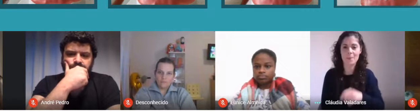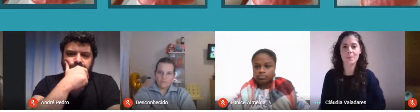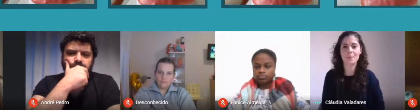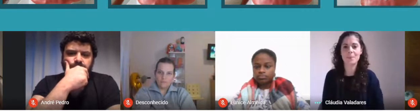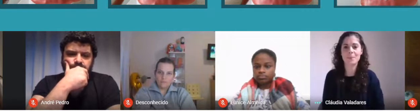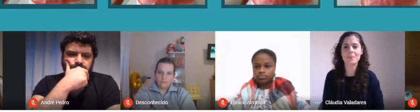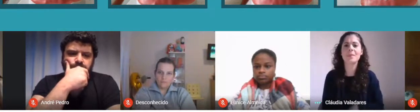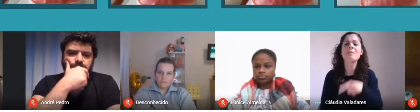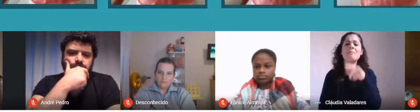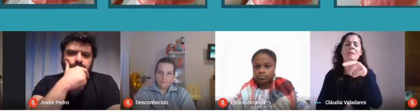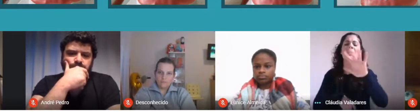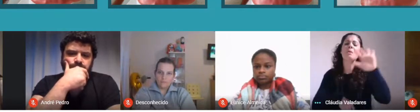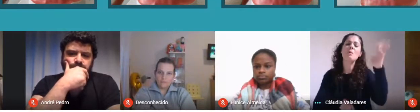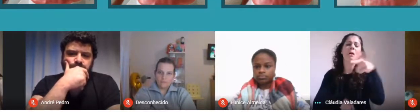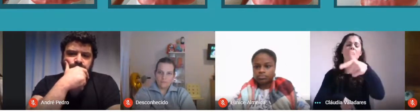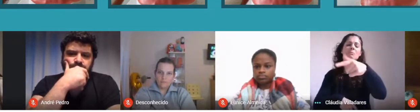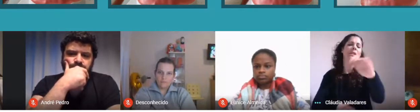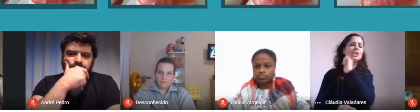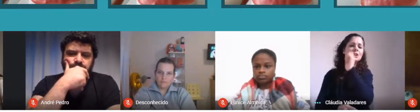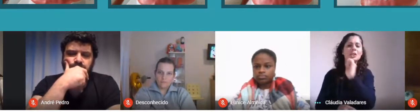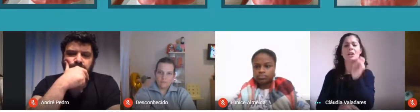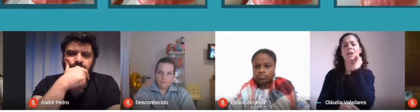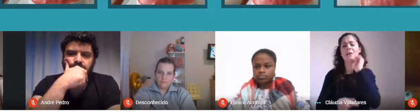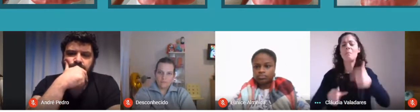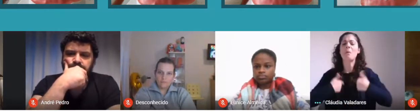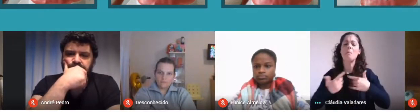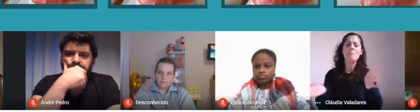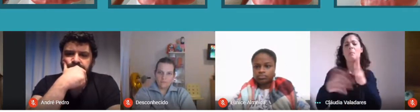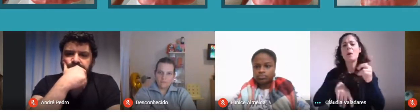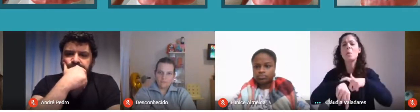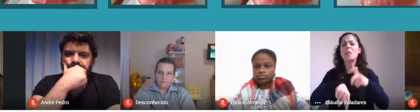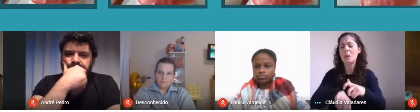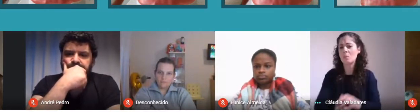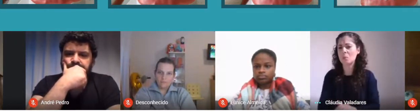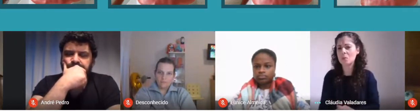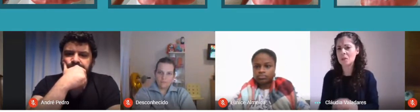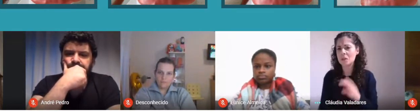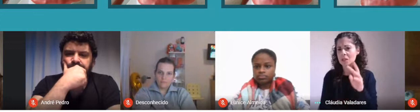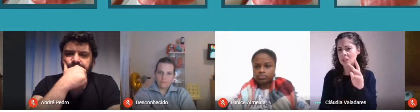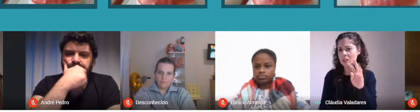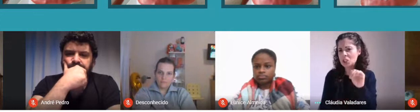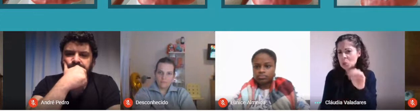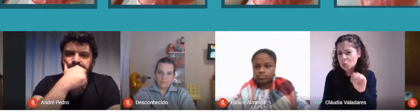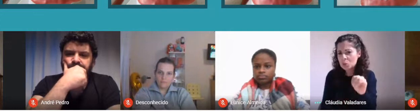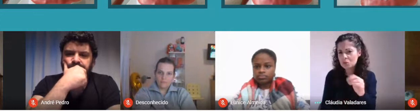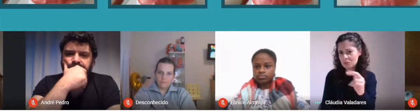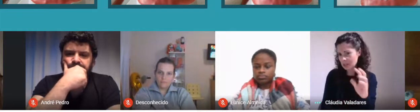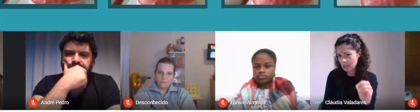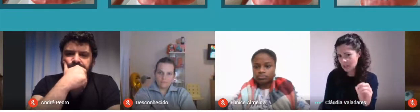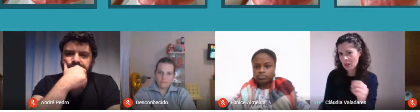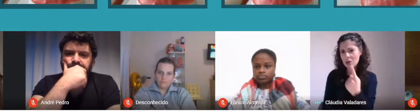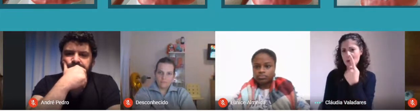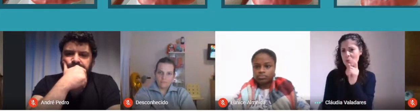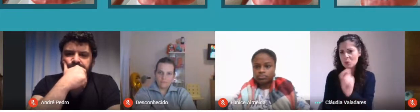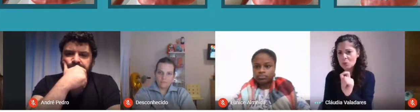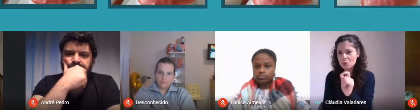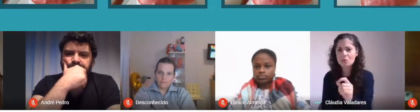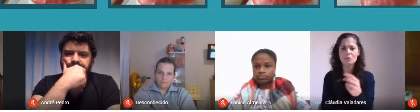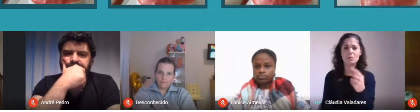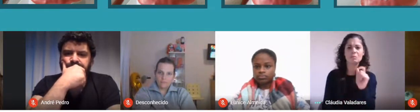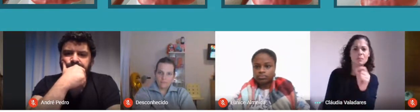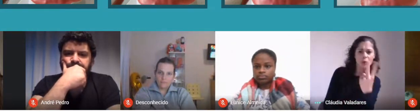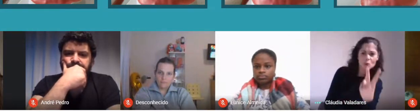Quanto tempo é que acham que escovam os vossos dentes? 30 segundos, 1 minuto, 2?